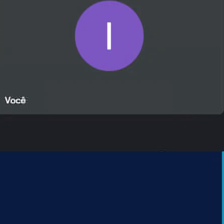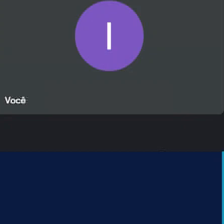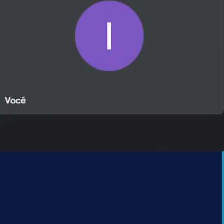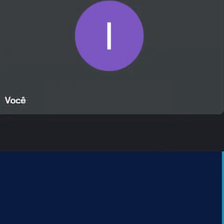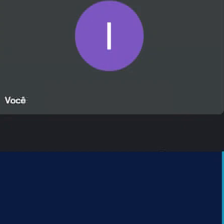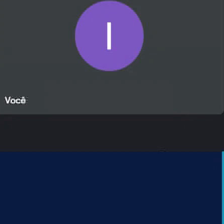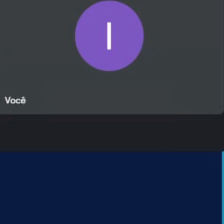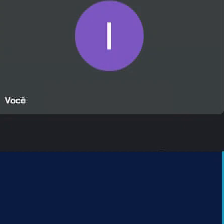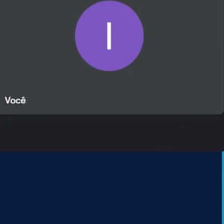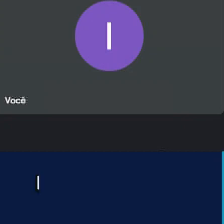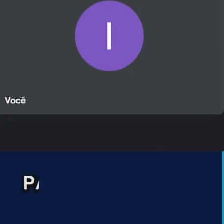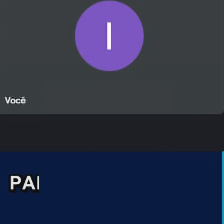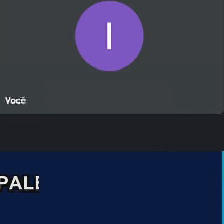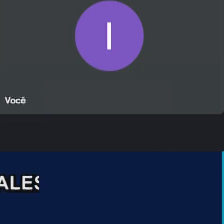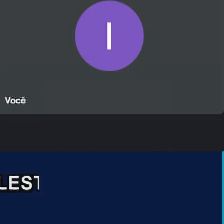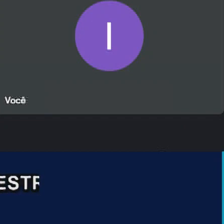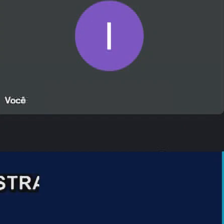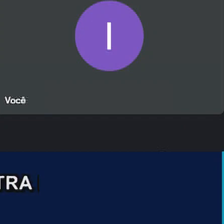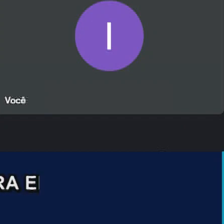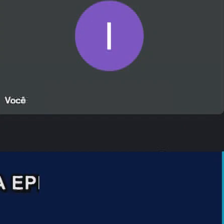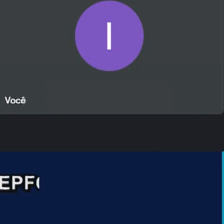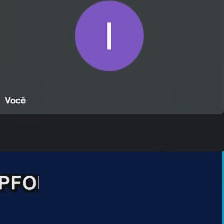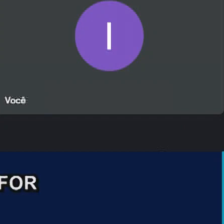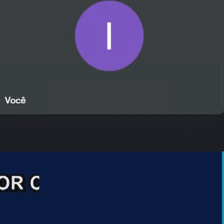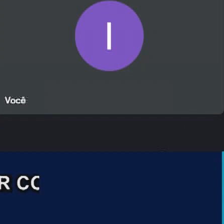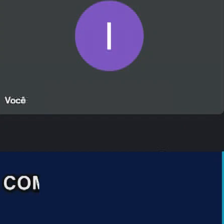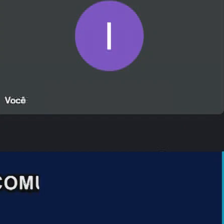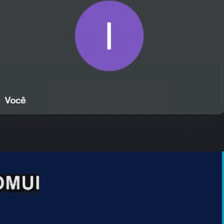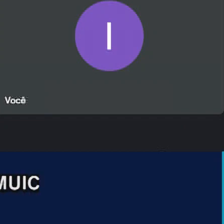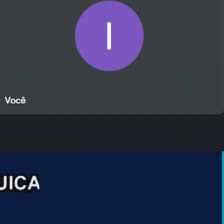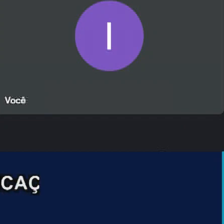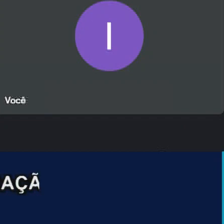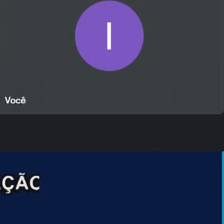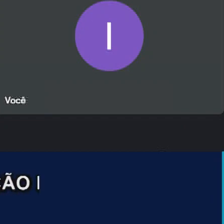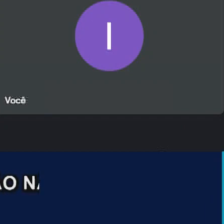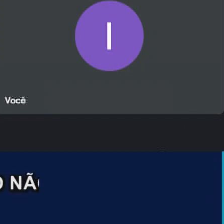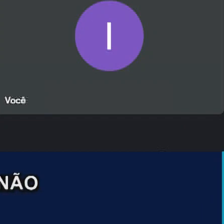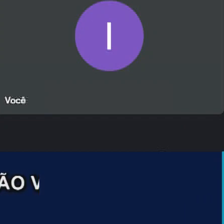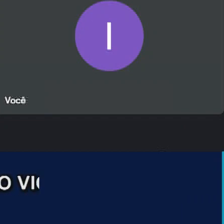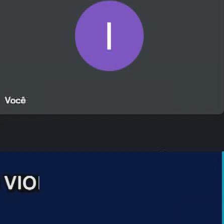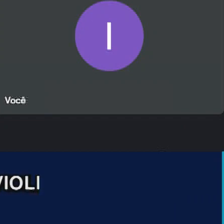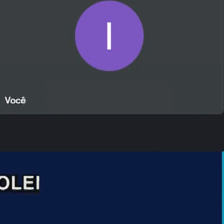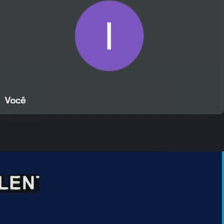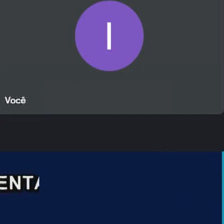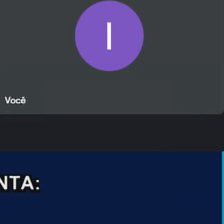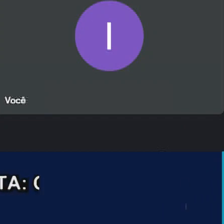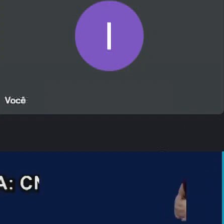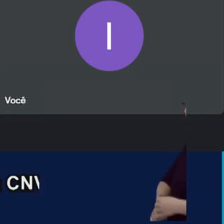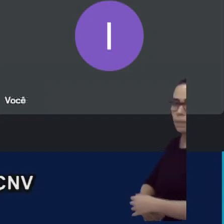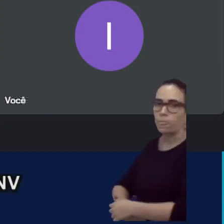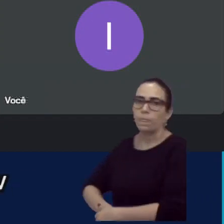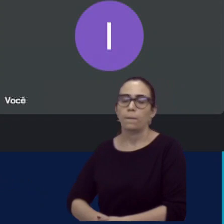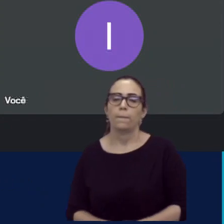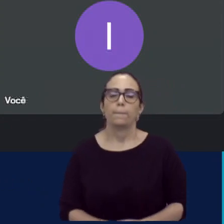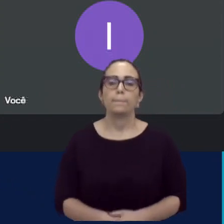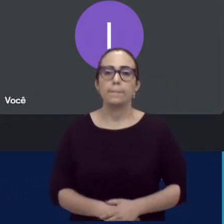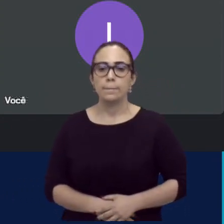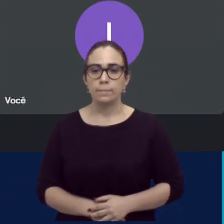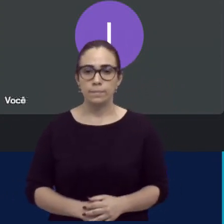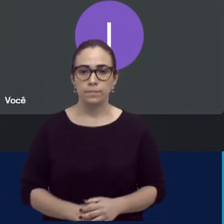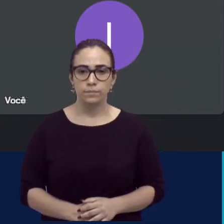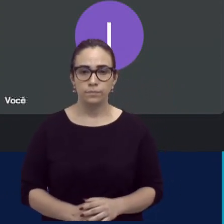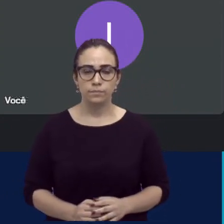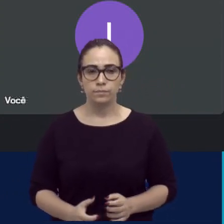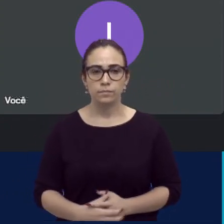ela teve que parar aqui. Eu vou aproveitar e vou fazer aqui a leitura um pouco dos comentários. Se a gente precisar, a gente retoma com ela,